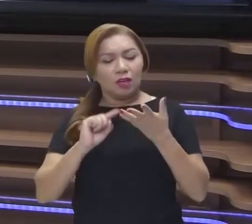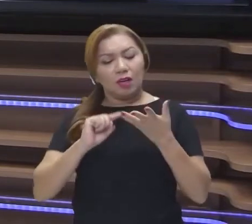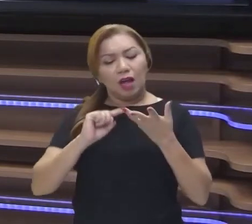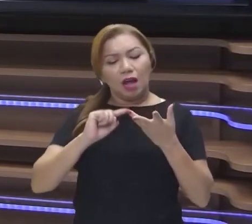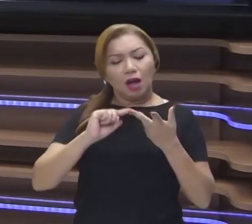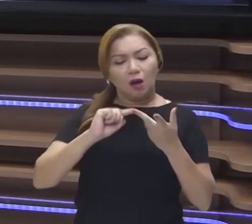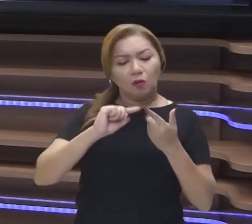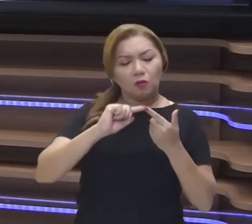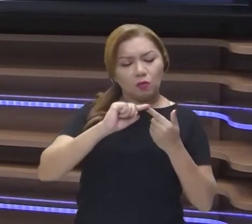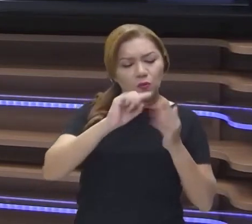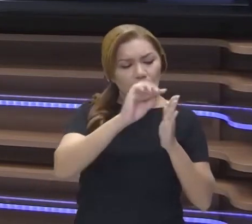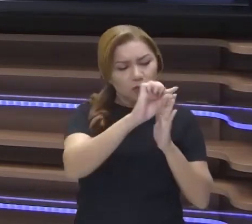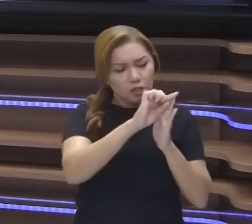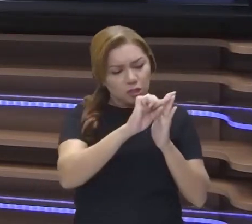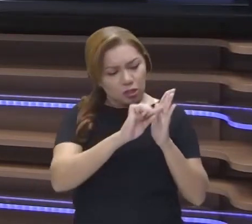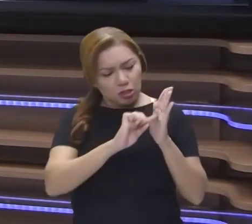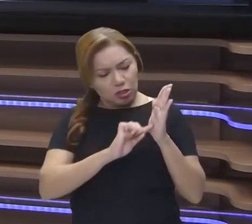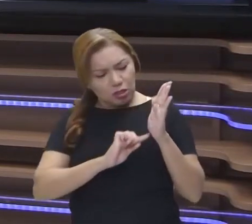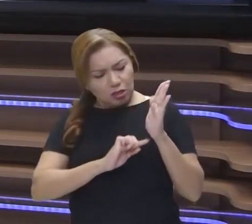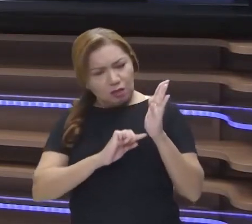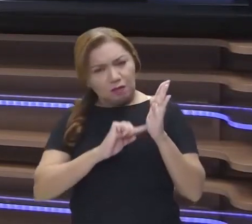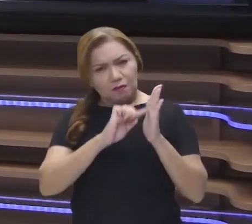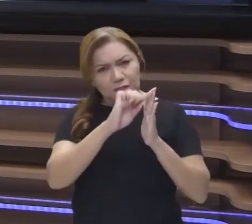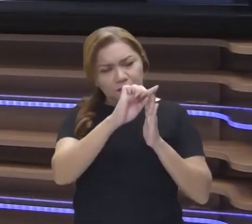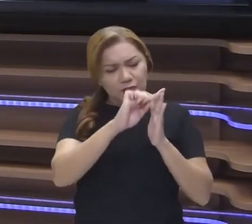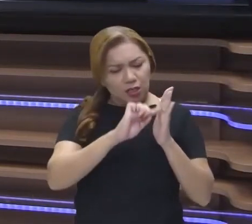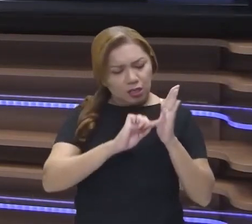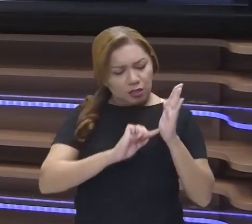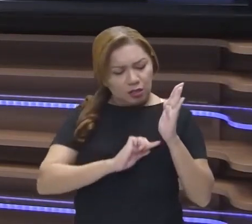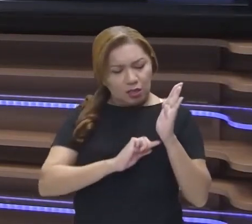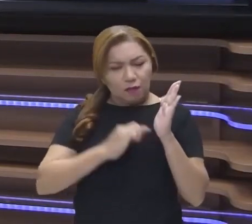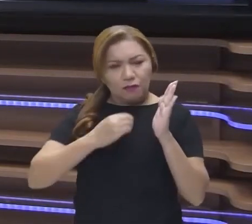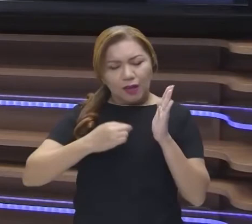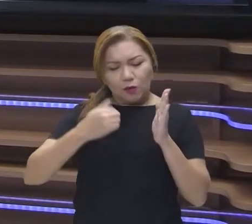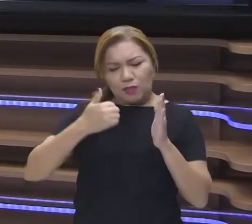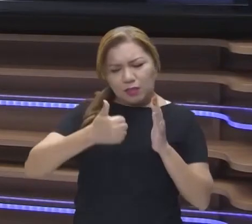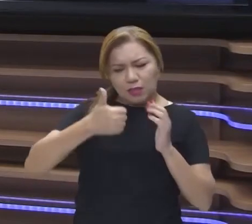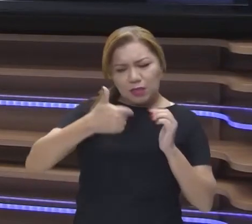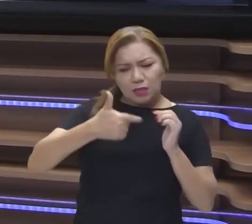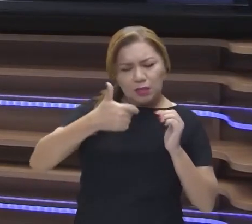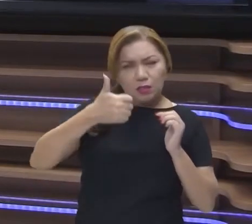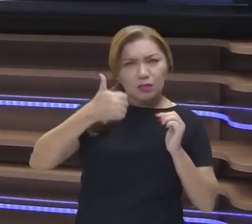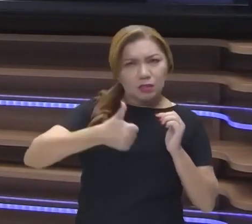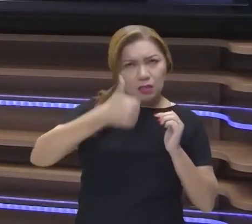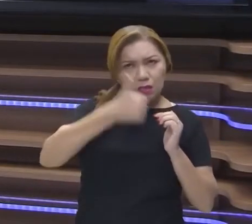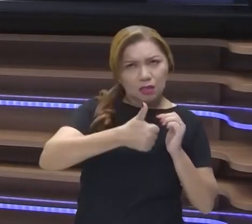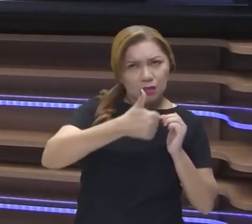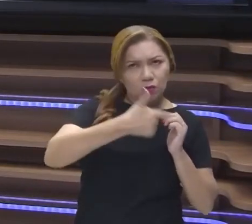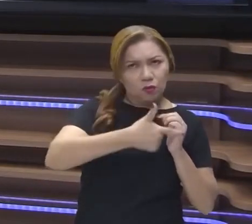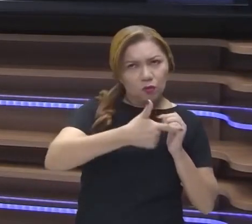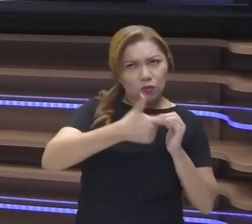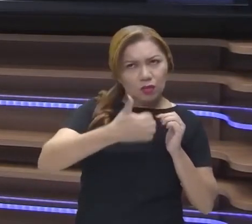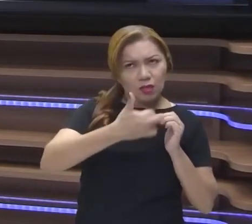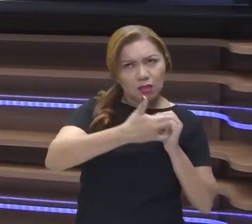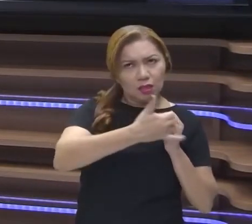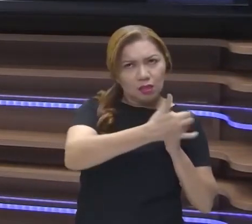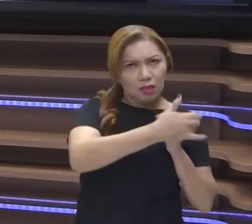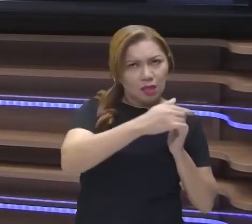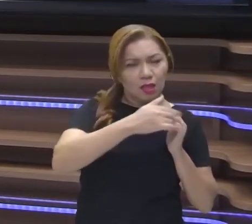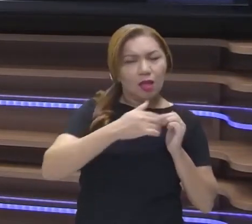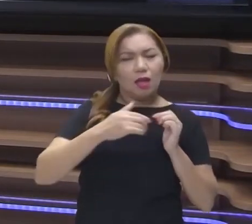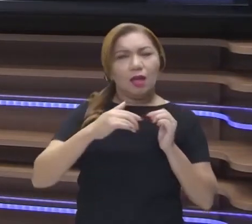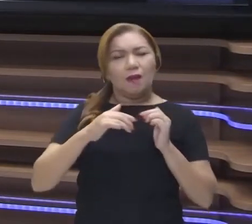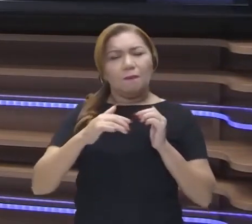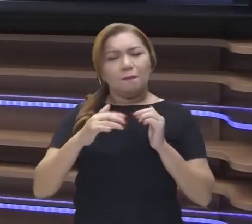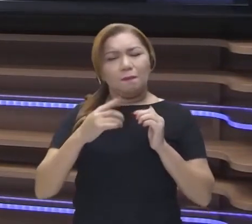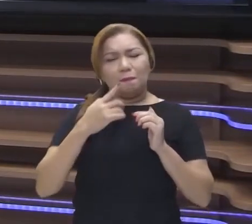111,8 e vai embora. Ok? Esse é um assunto que você vai estudar lá no 8º, 9º ano, do fundamental. Beleza? Para se preparar para o